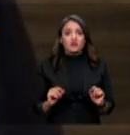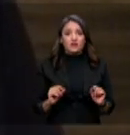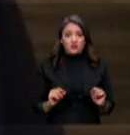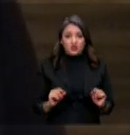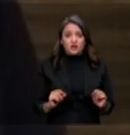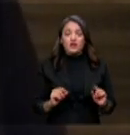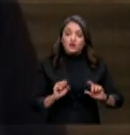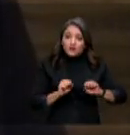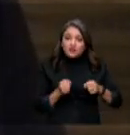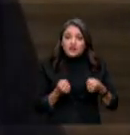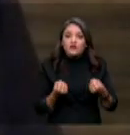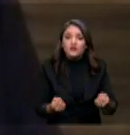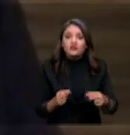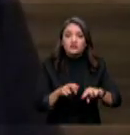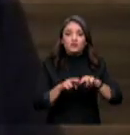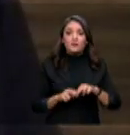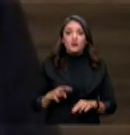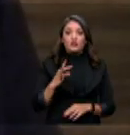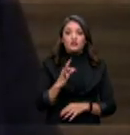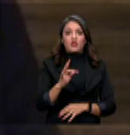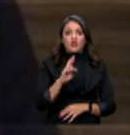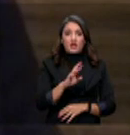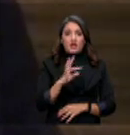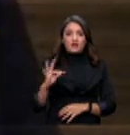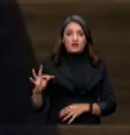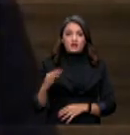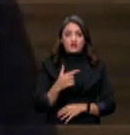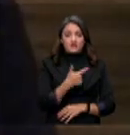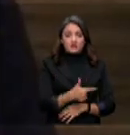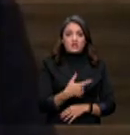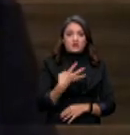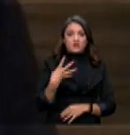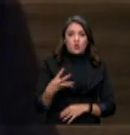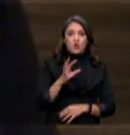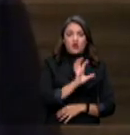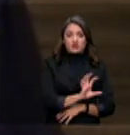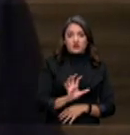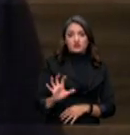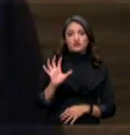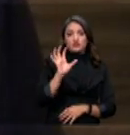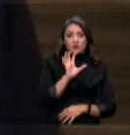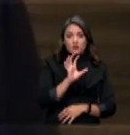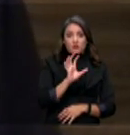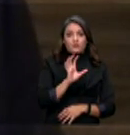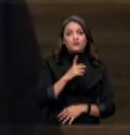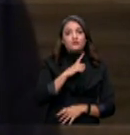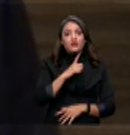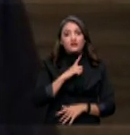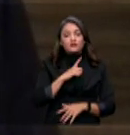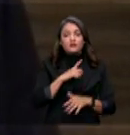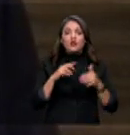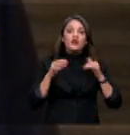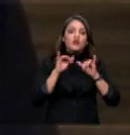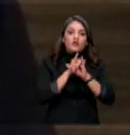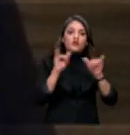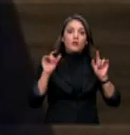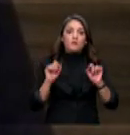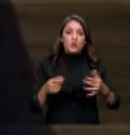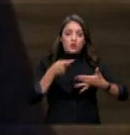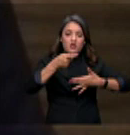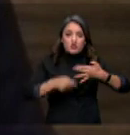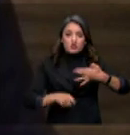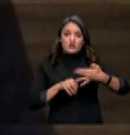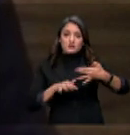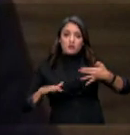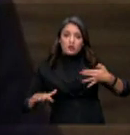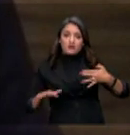defendida pelo TRT da 24ª Região, que informou que a jurisprudência naquele tribunal